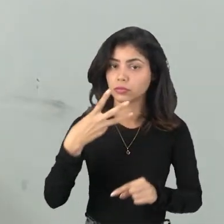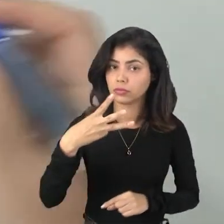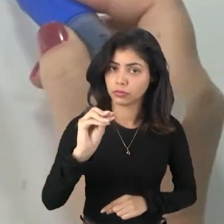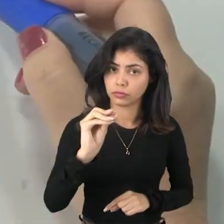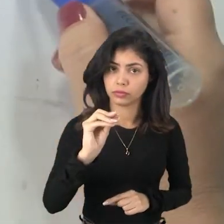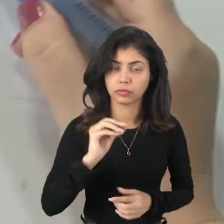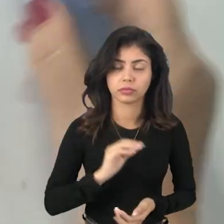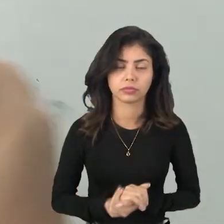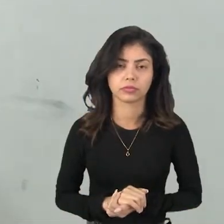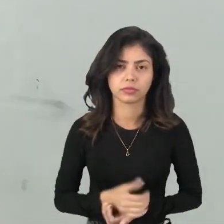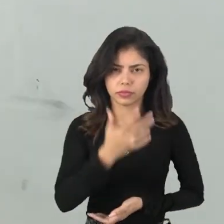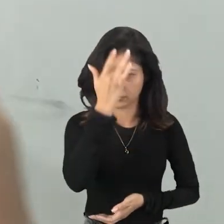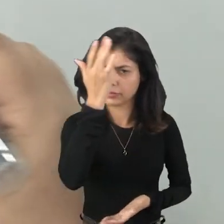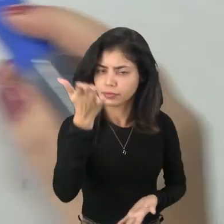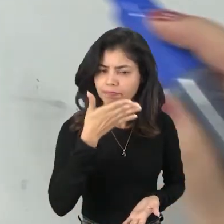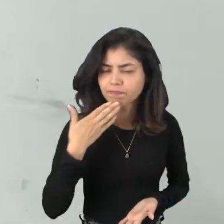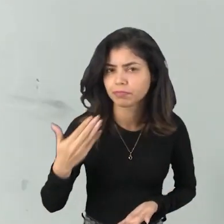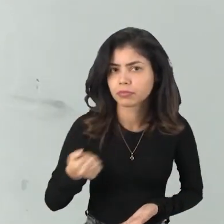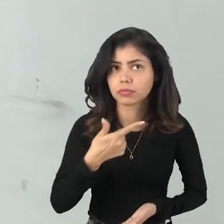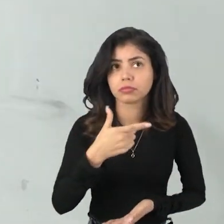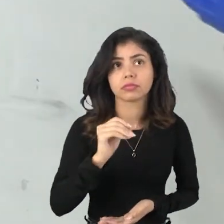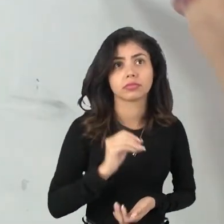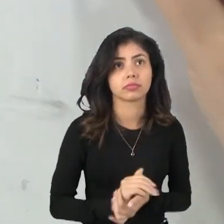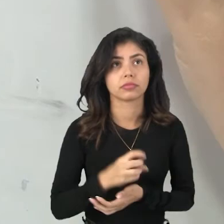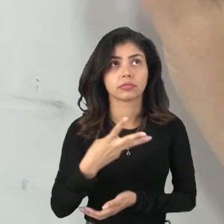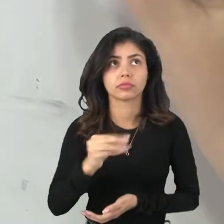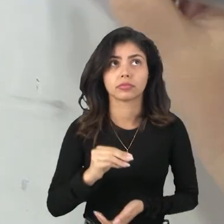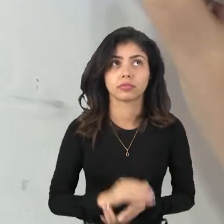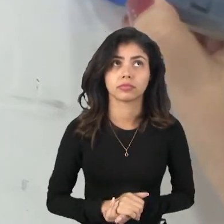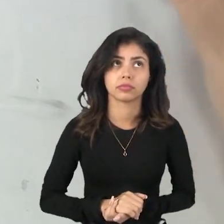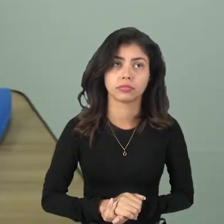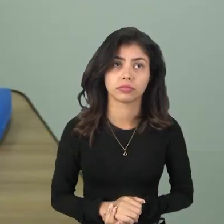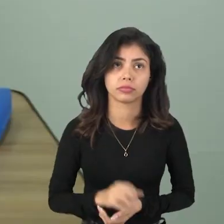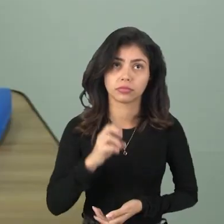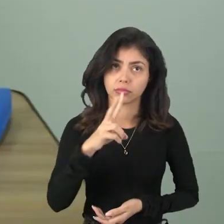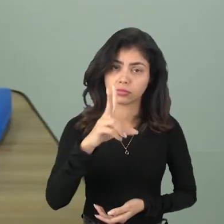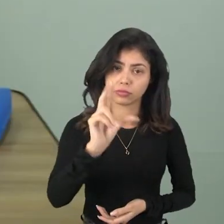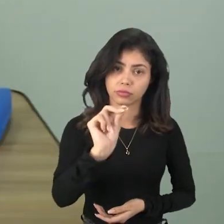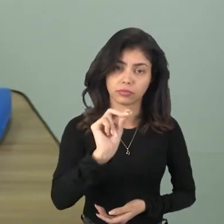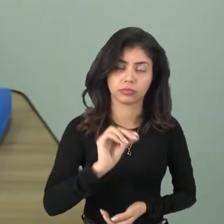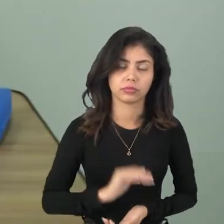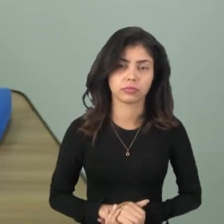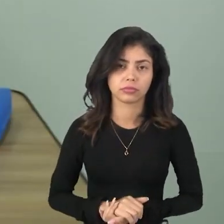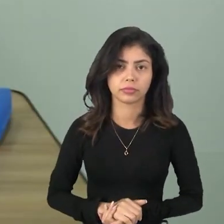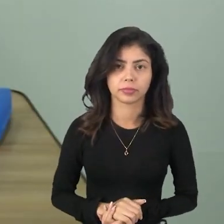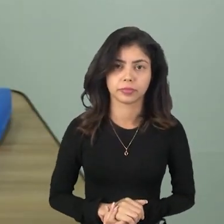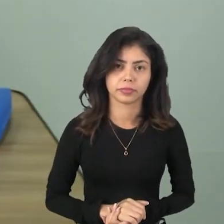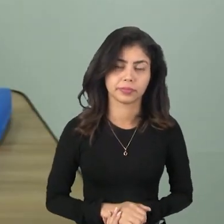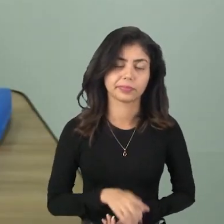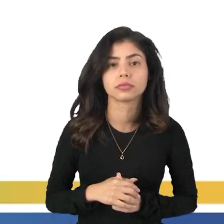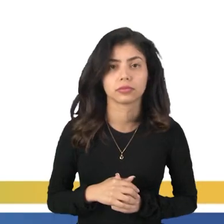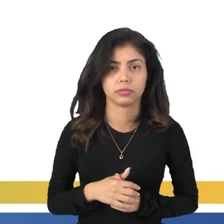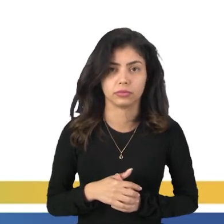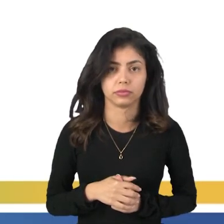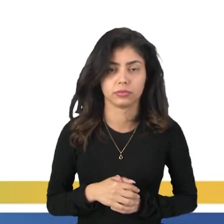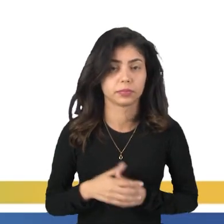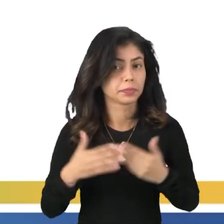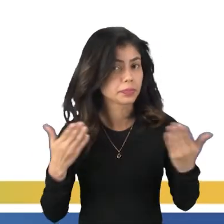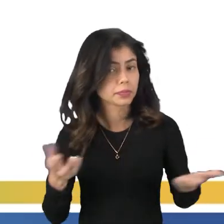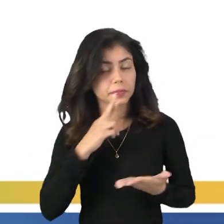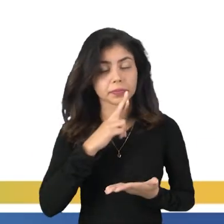mas não ficou fácil porque 20 mais 30 eu vou ter 50 né